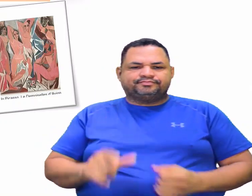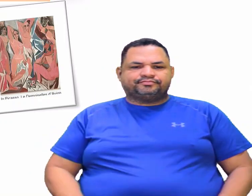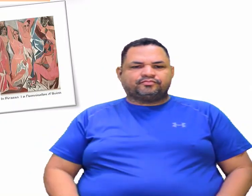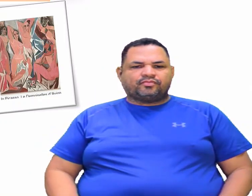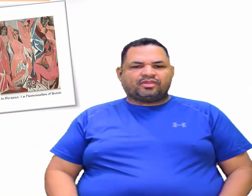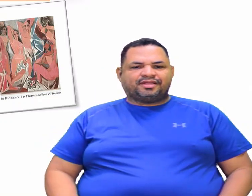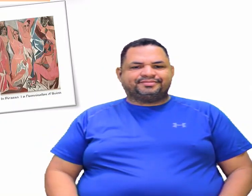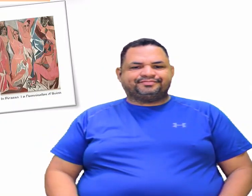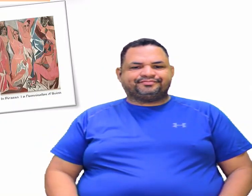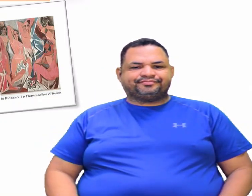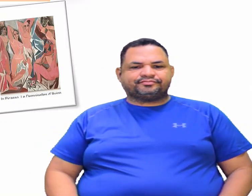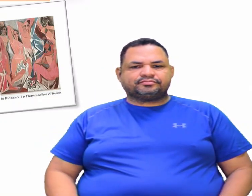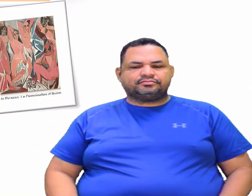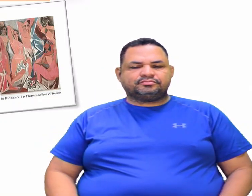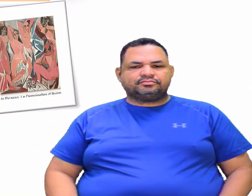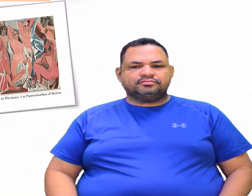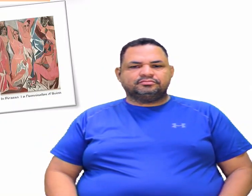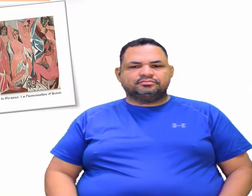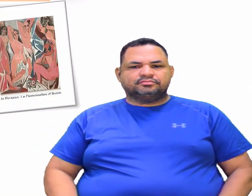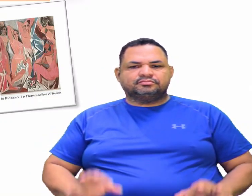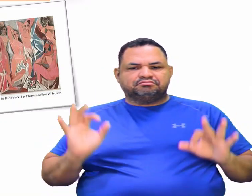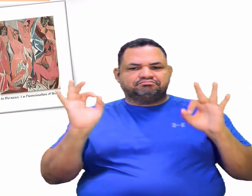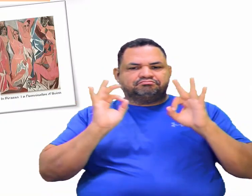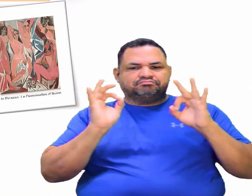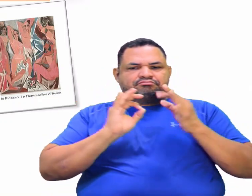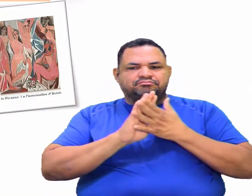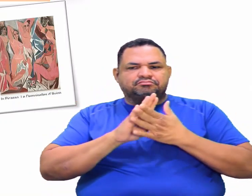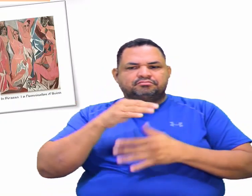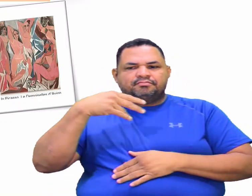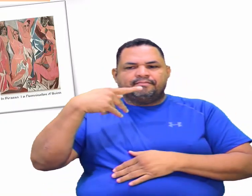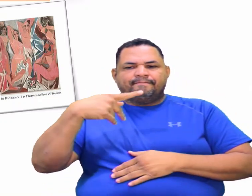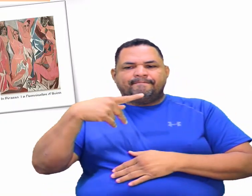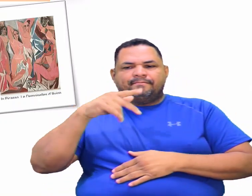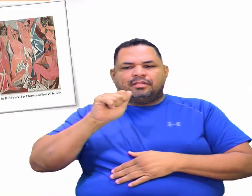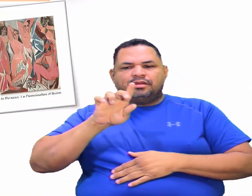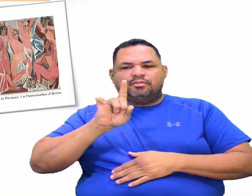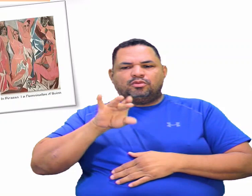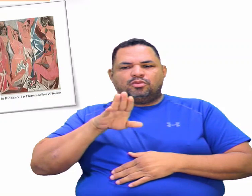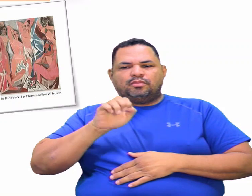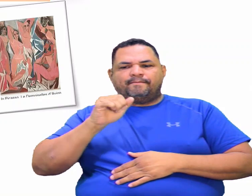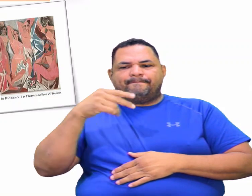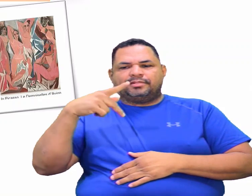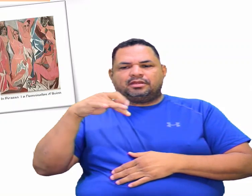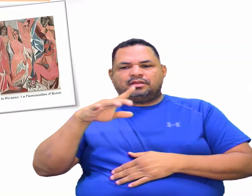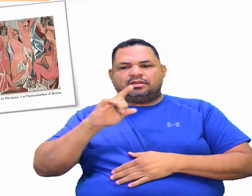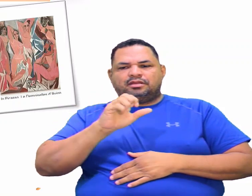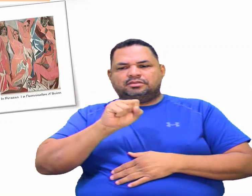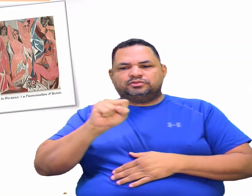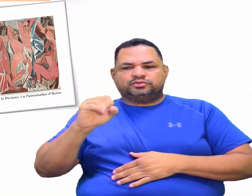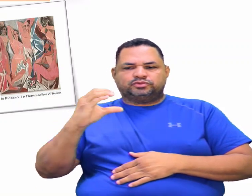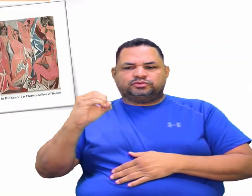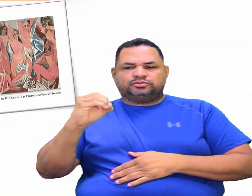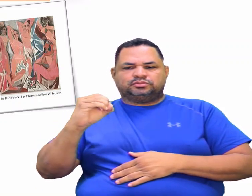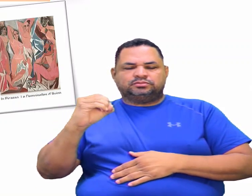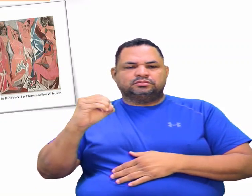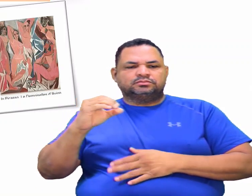o genial Pablo Picasso né foi o o o Marco expressivo né e aqui tem também aqui